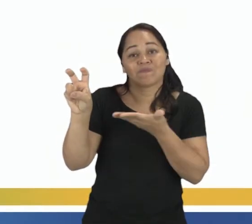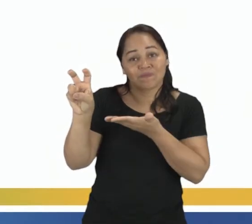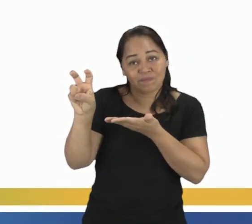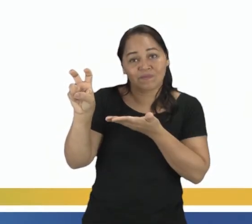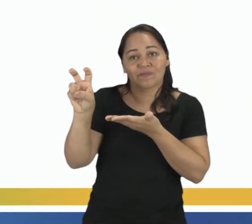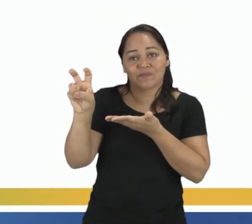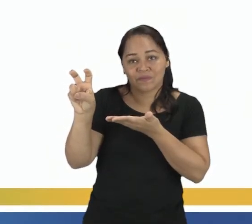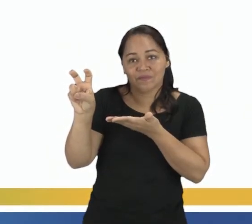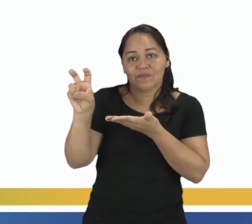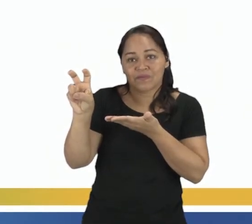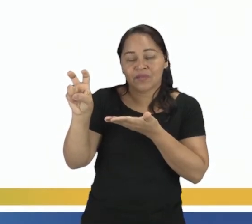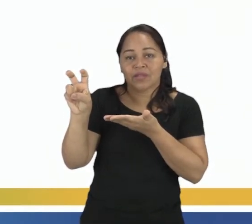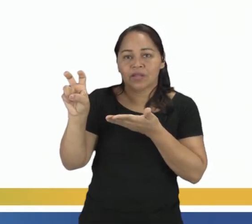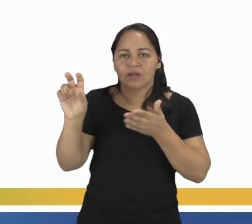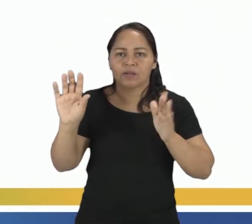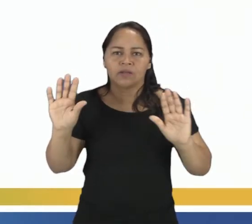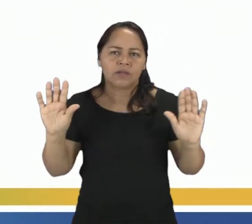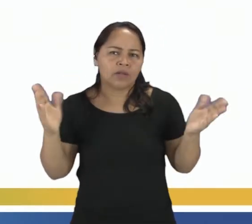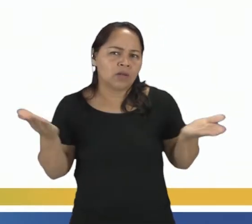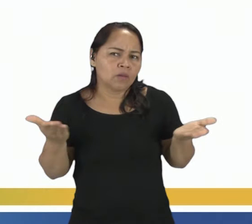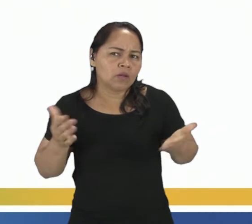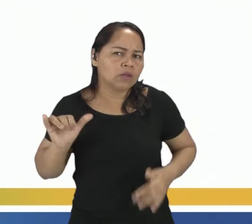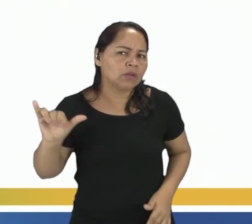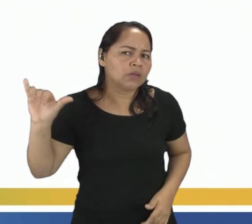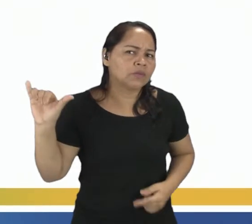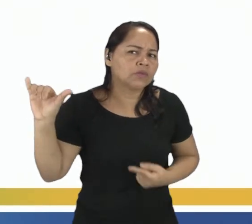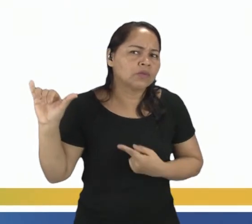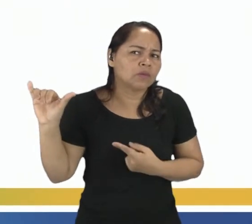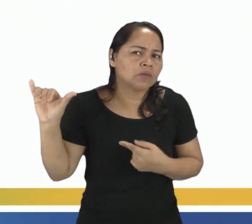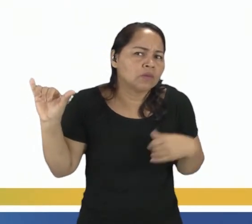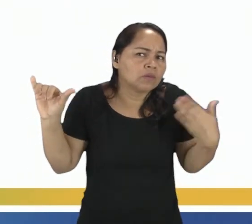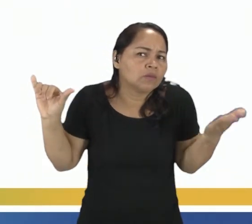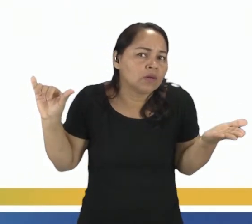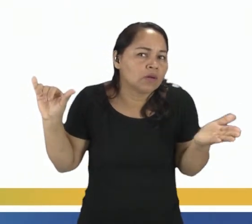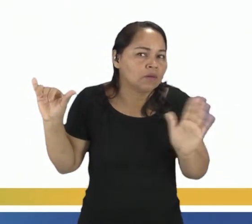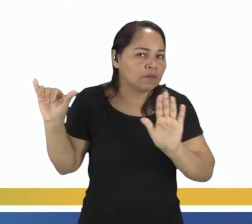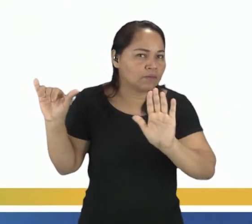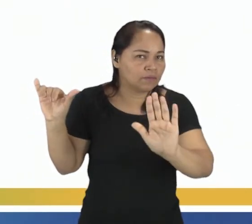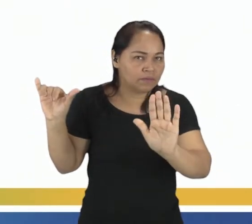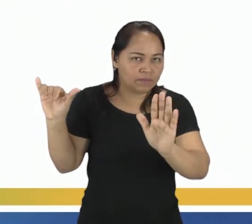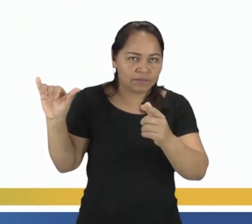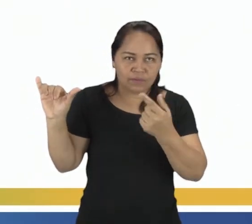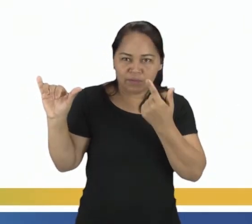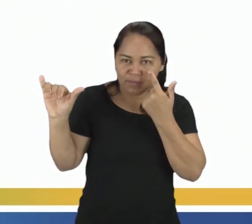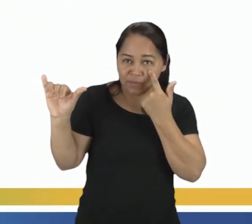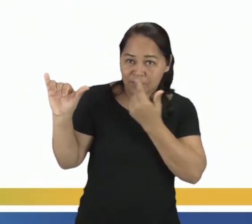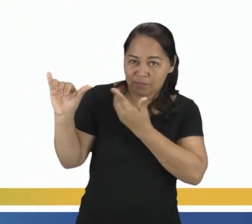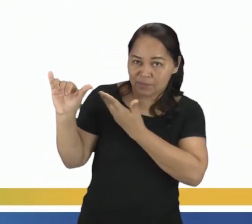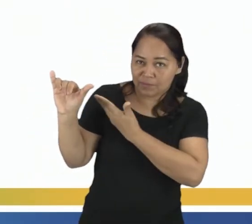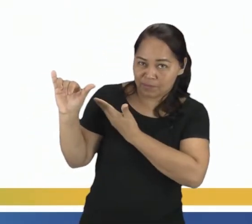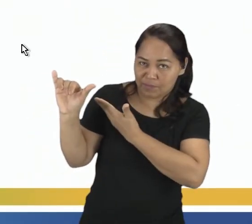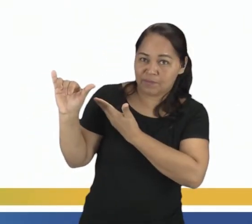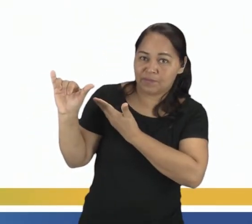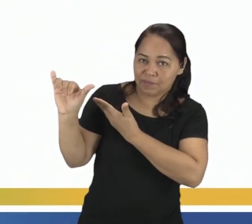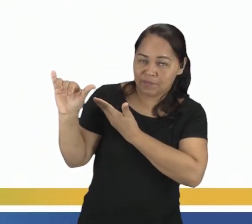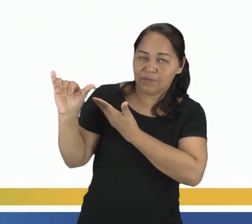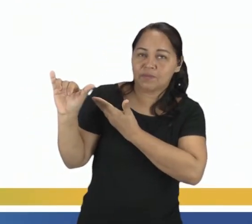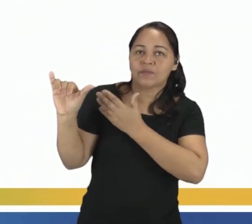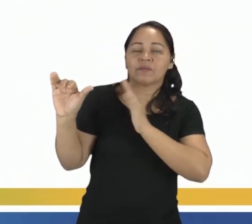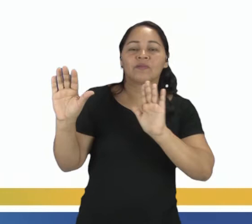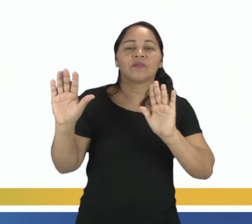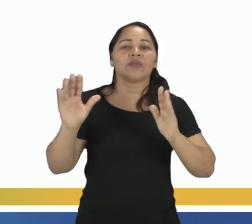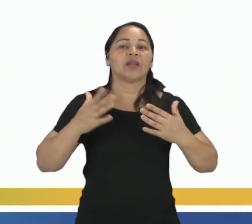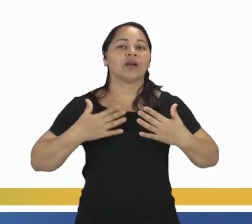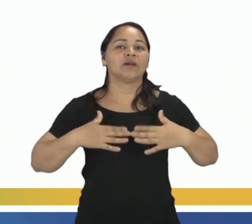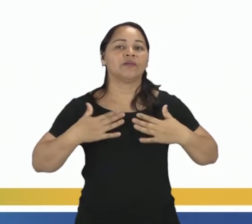5. E o y do vértice? Lembra que eu falei para você que tem um jeito fácil de achar, de descobrir o y do vértice? Nós